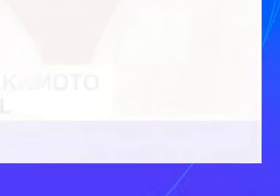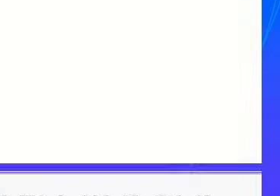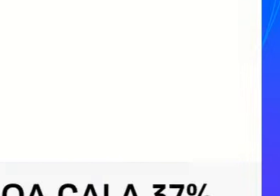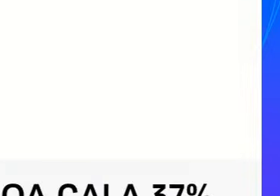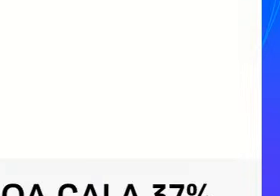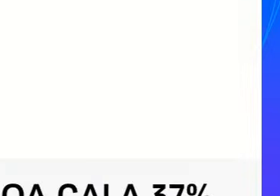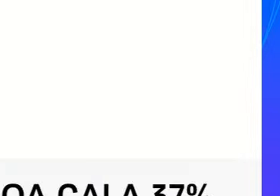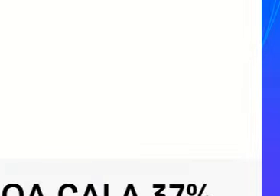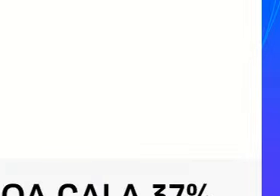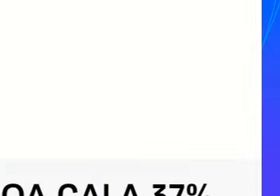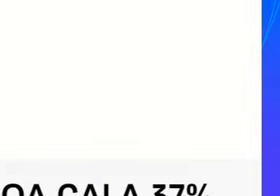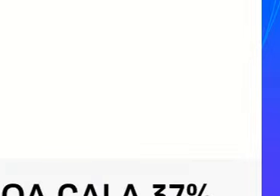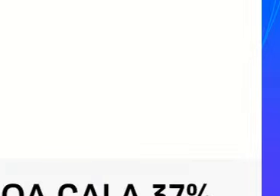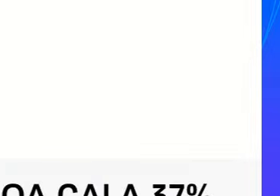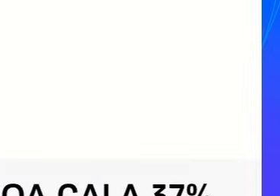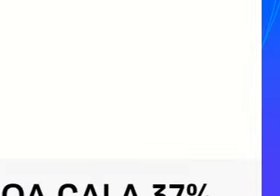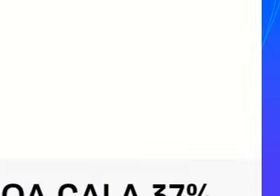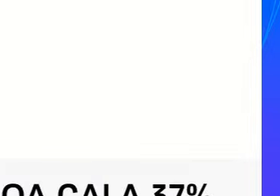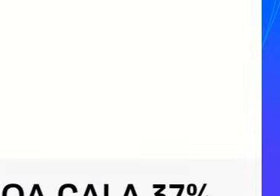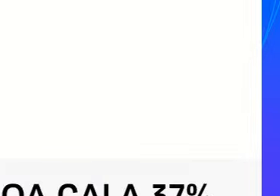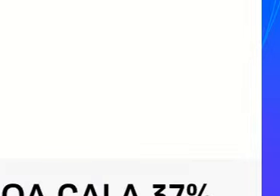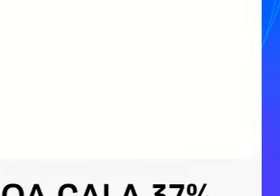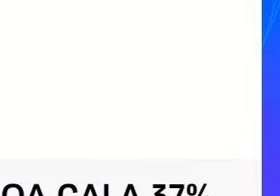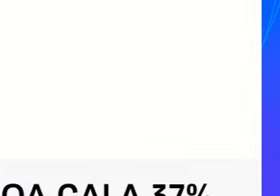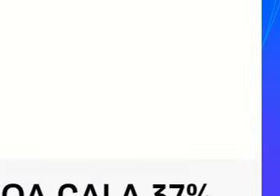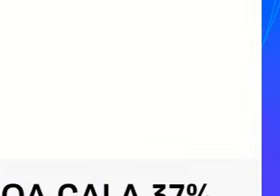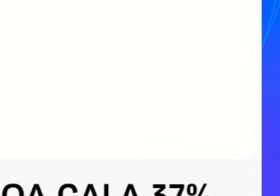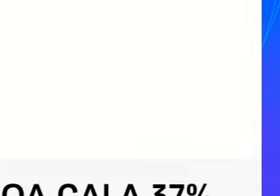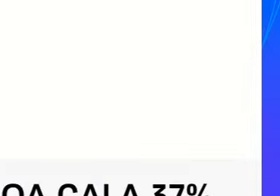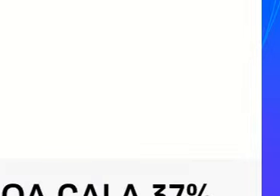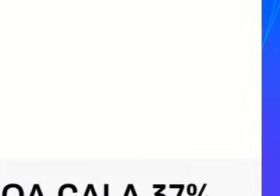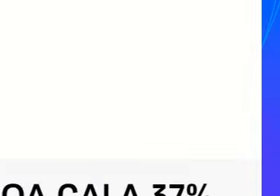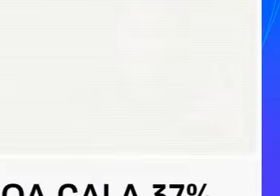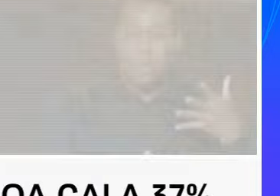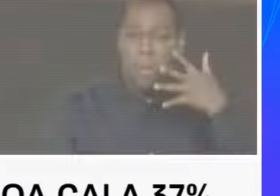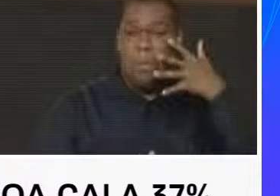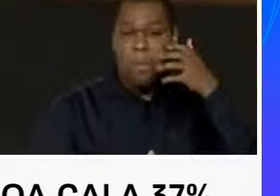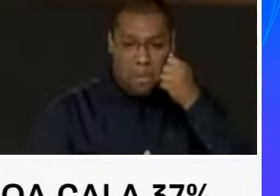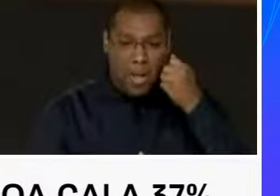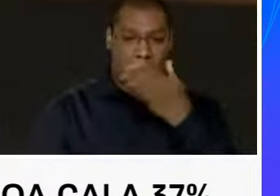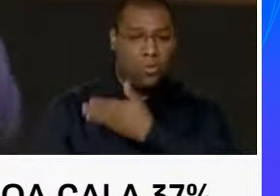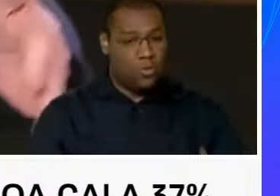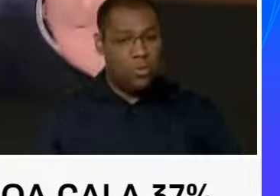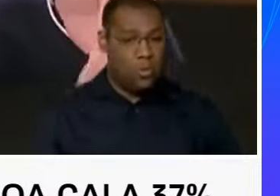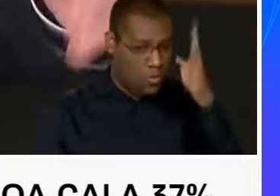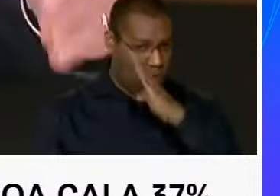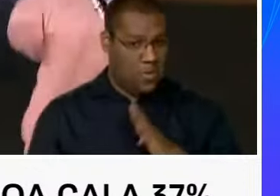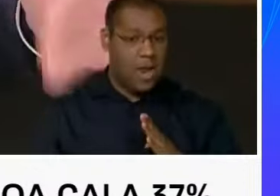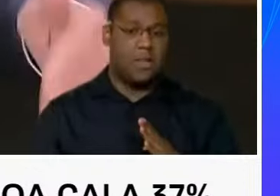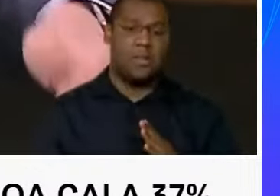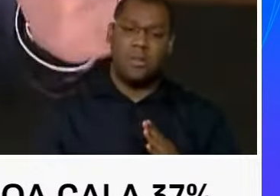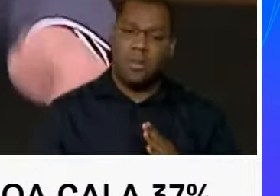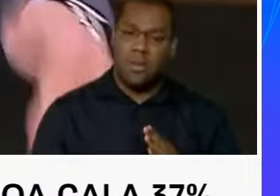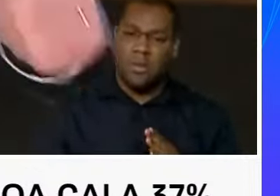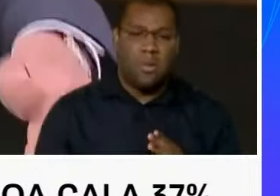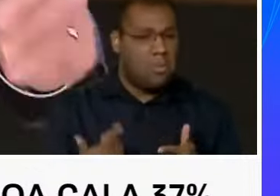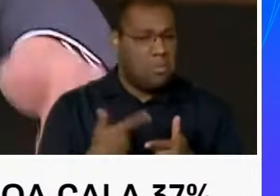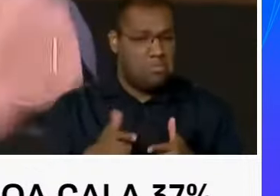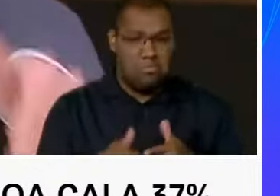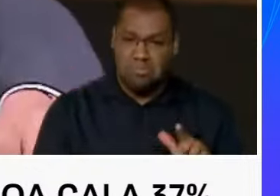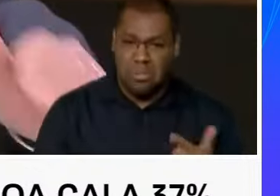acabou de sair mais uma pesquisa sobre a popularidade do presidente Lula essa que é uma das preocupações dele neste momento a